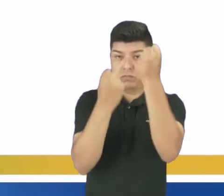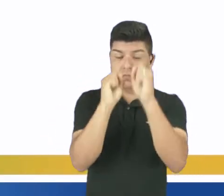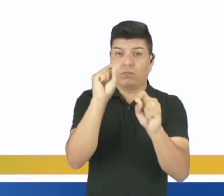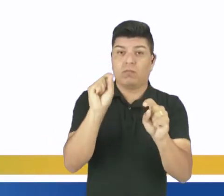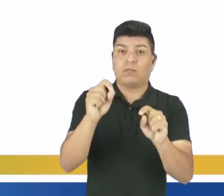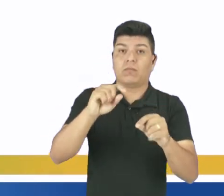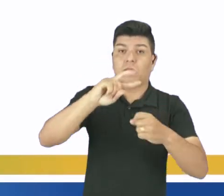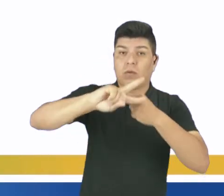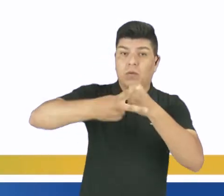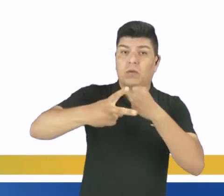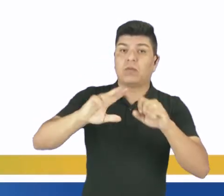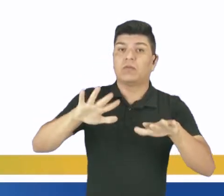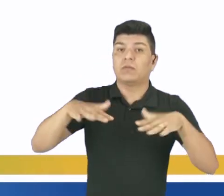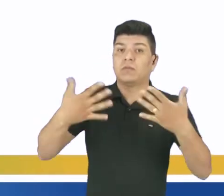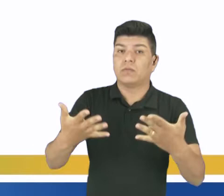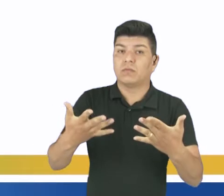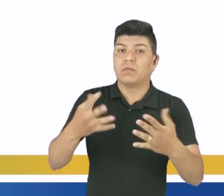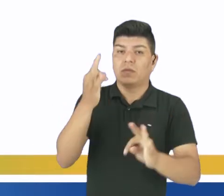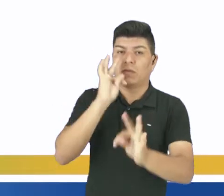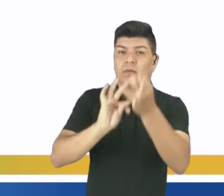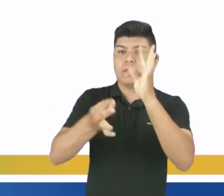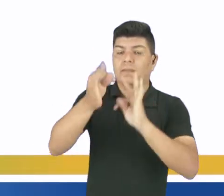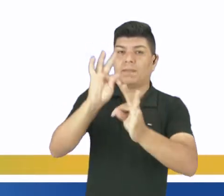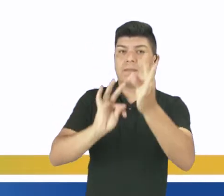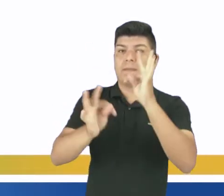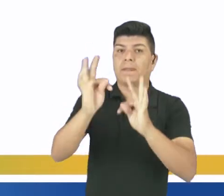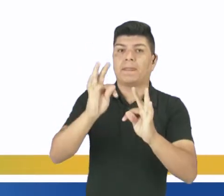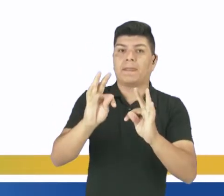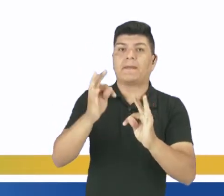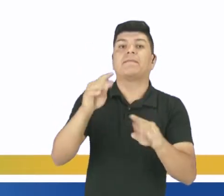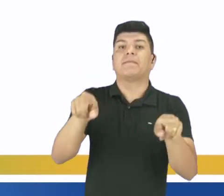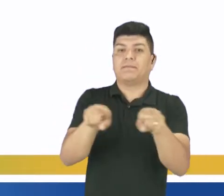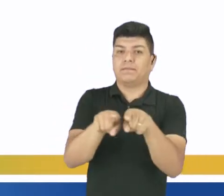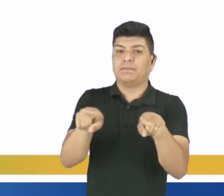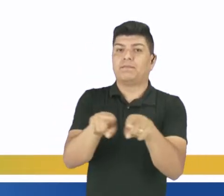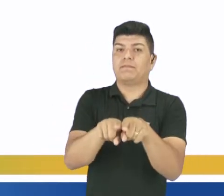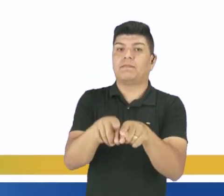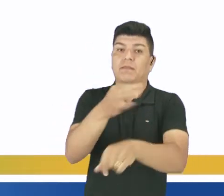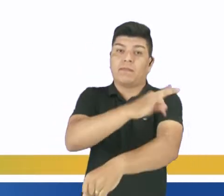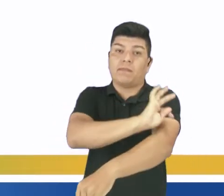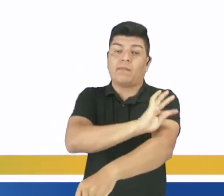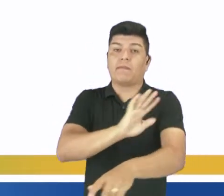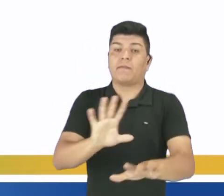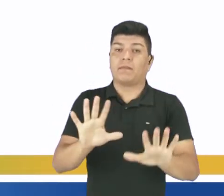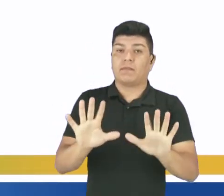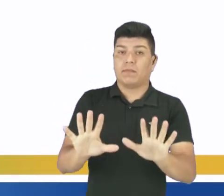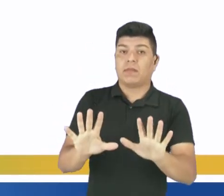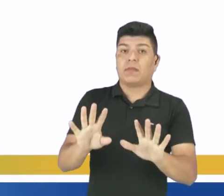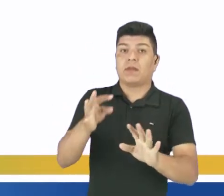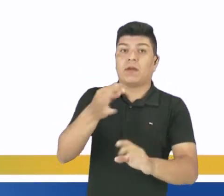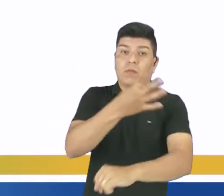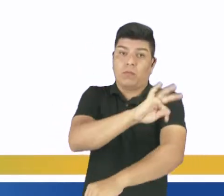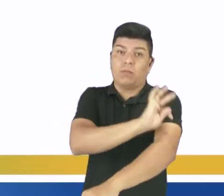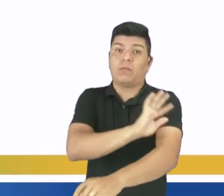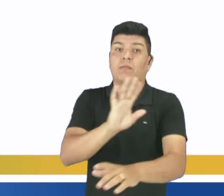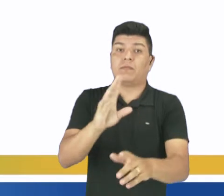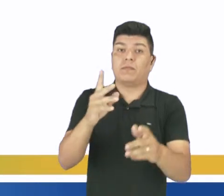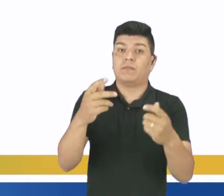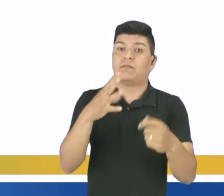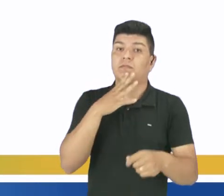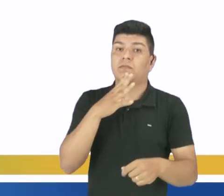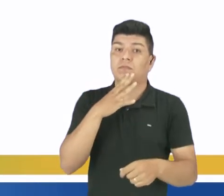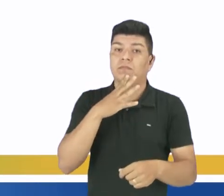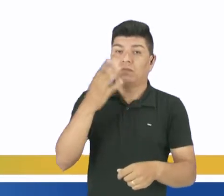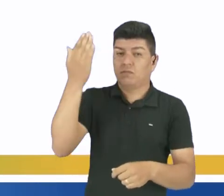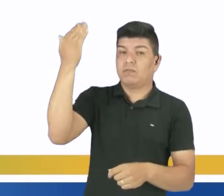a consequência da aplicação das técnicas e da tecnologia. Vejam que uma das técnicas